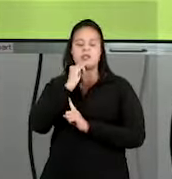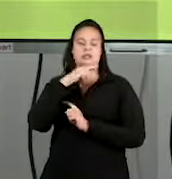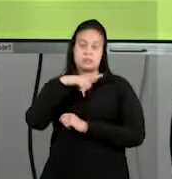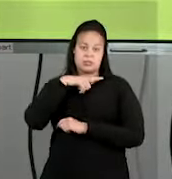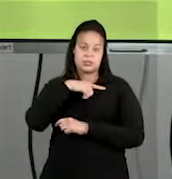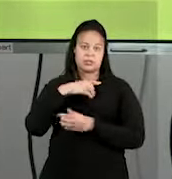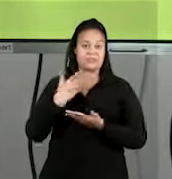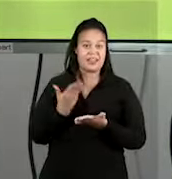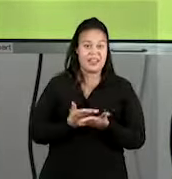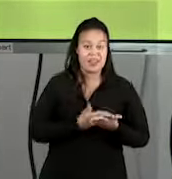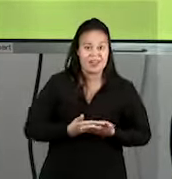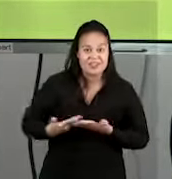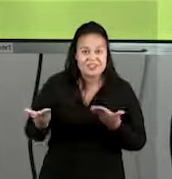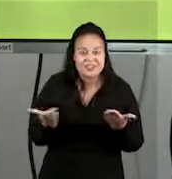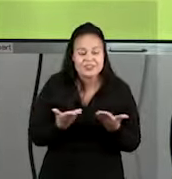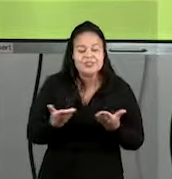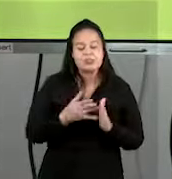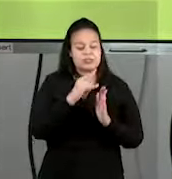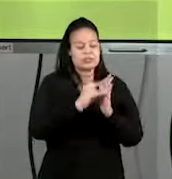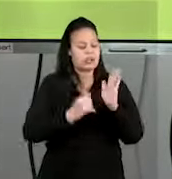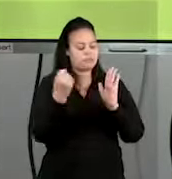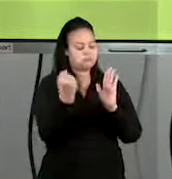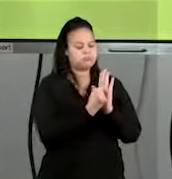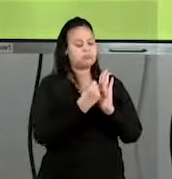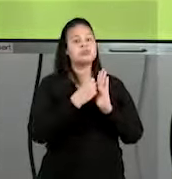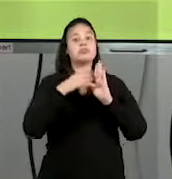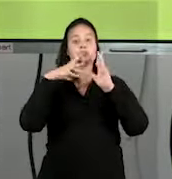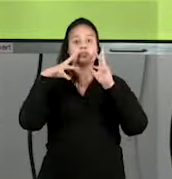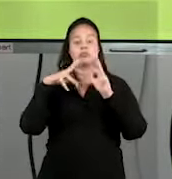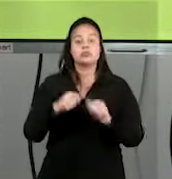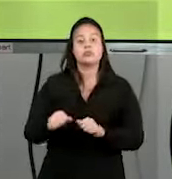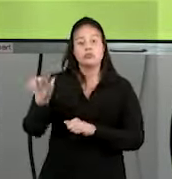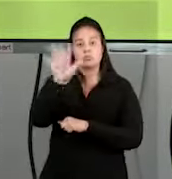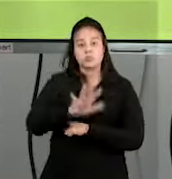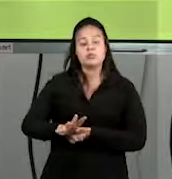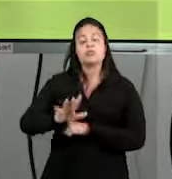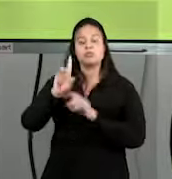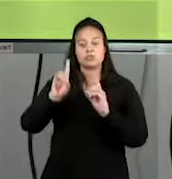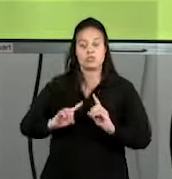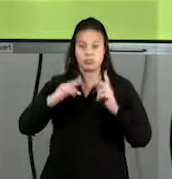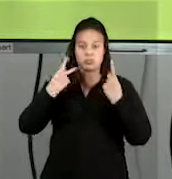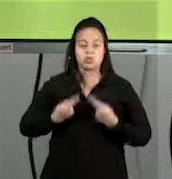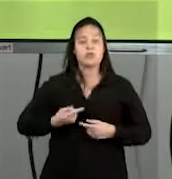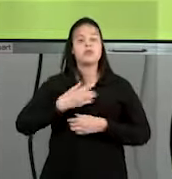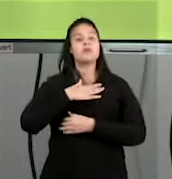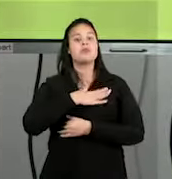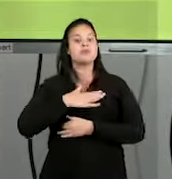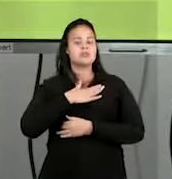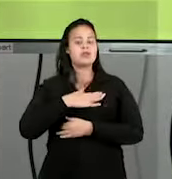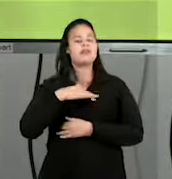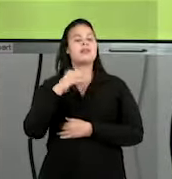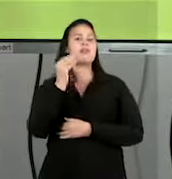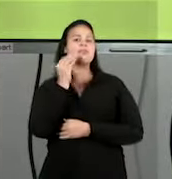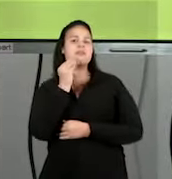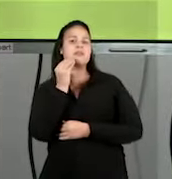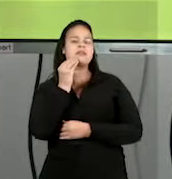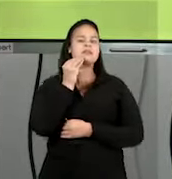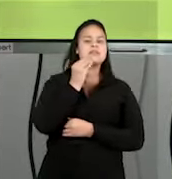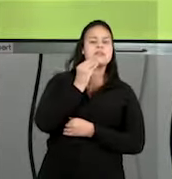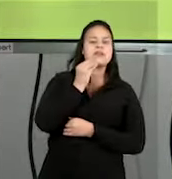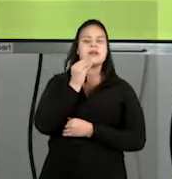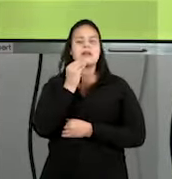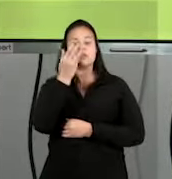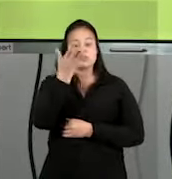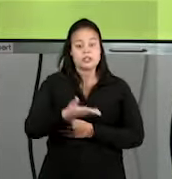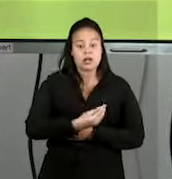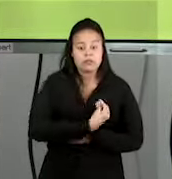de hoje nós aprendemos sobre a Declaração Universal dos Direitos Humanos e eu gostaria que vocês tentassem reconhecer na situação que vocês